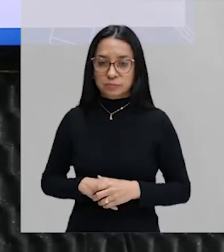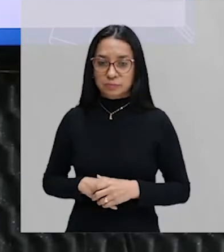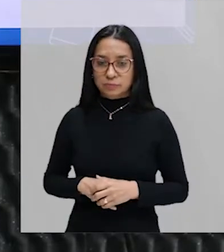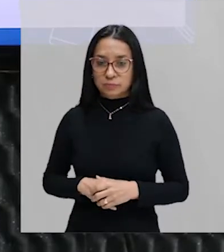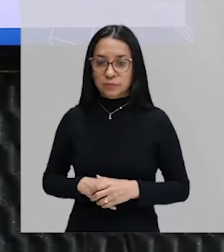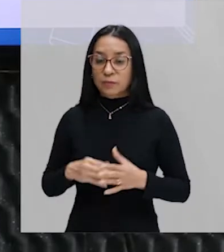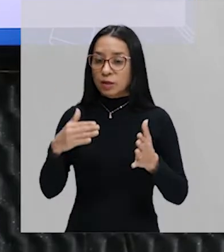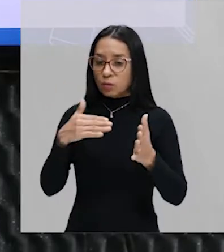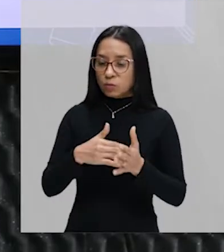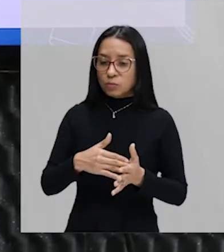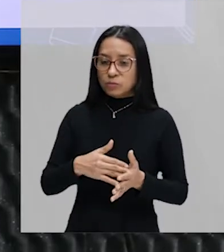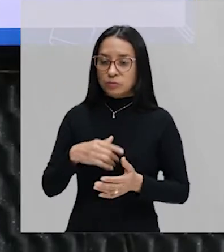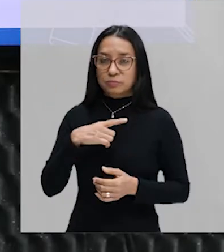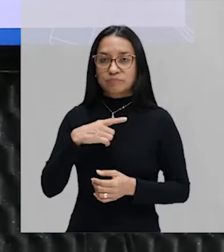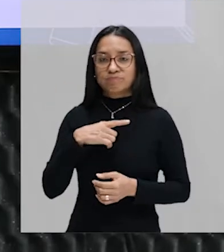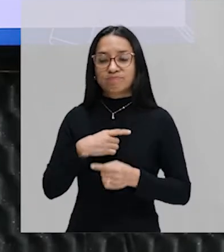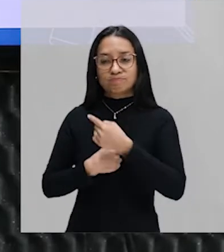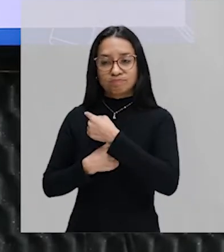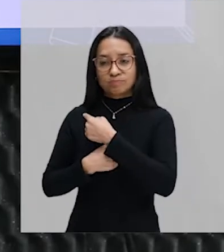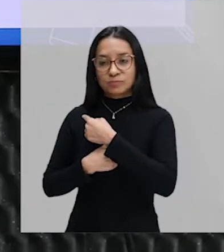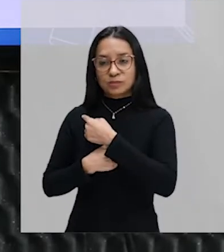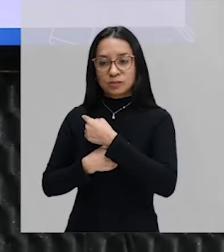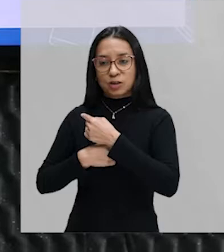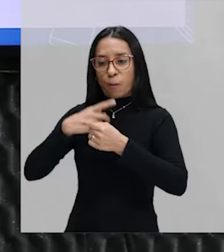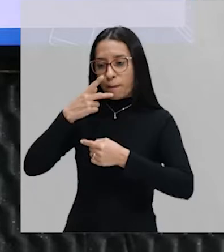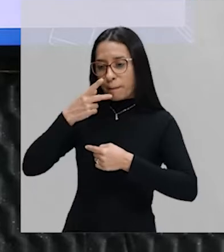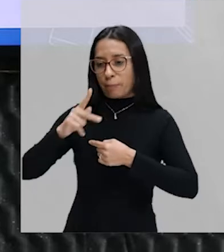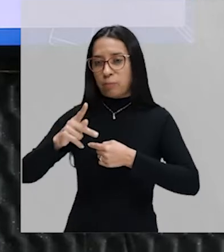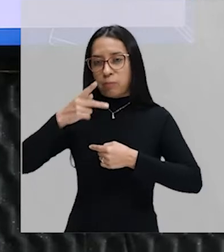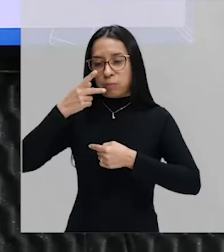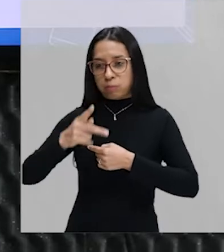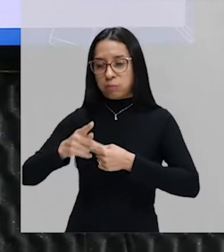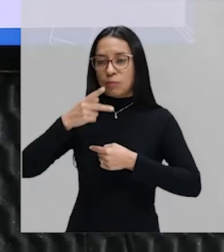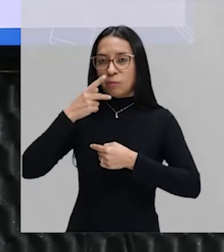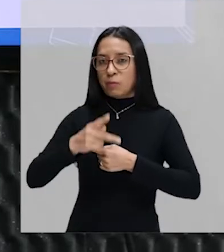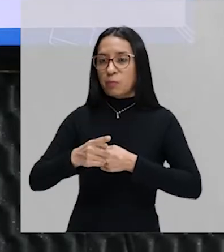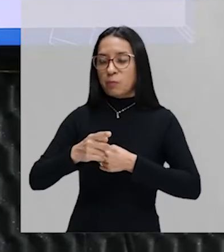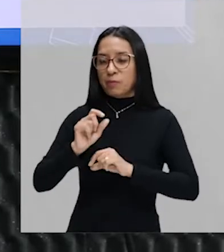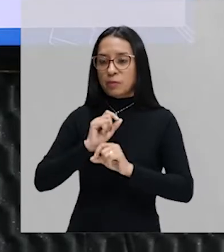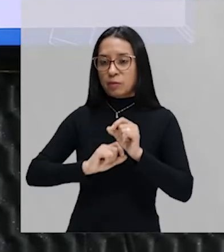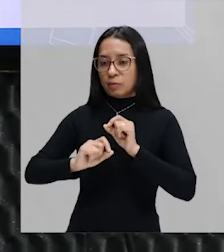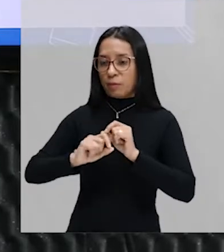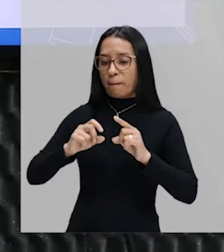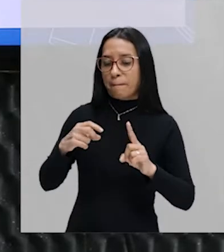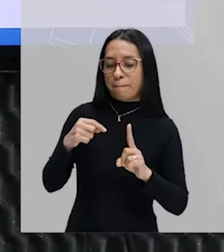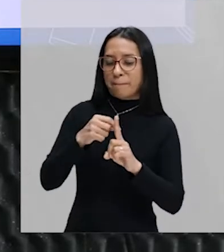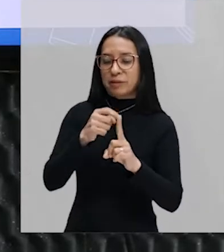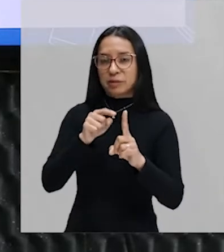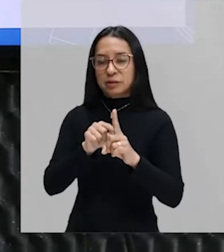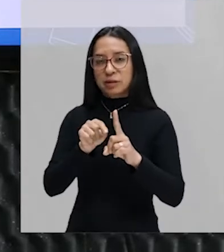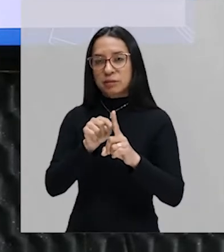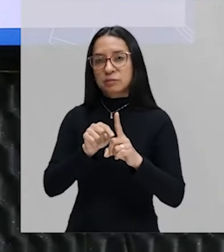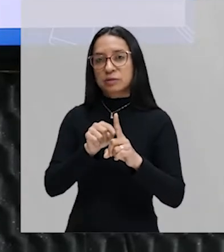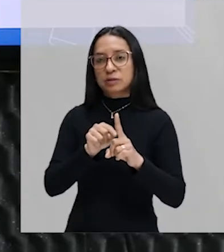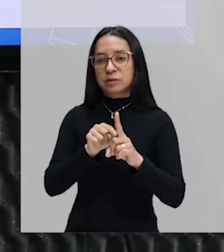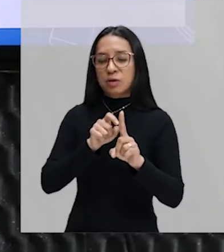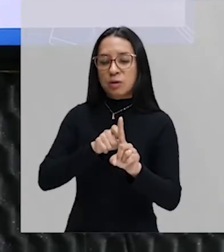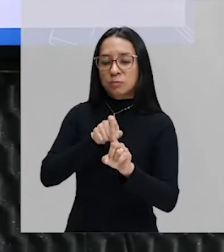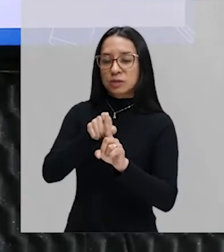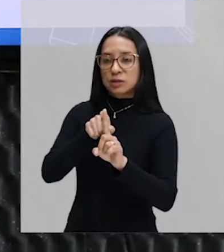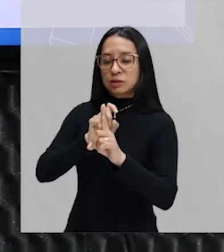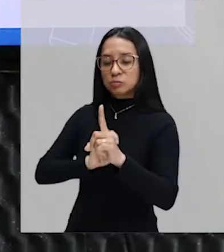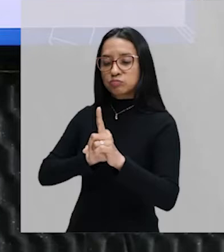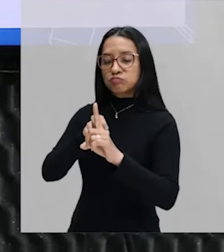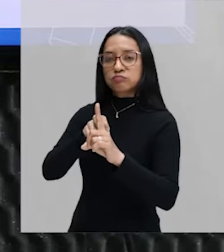ou antidesportiva. Aqui é um xingamento, uma postura antidesportiva, bater no atleta, bater por trás, a cadeira